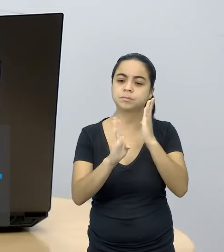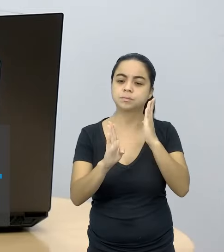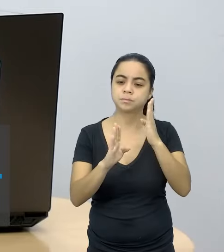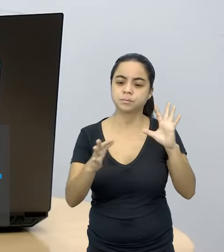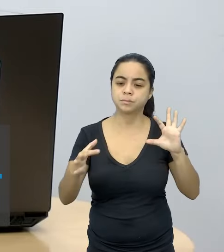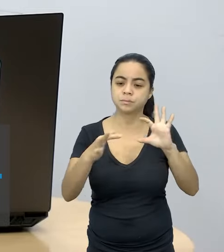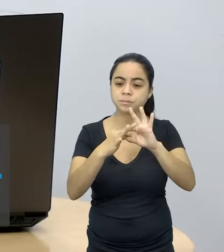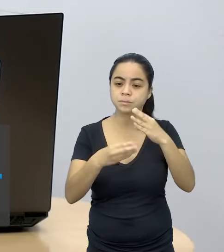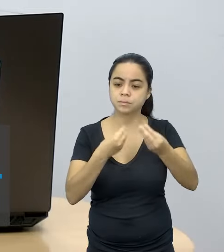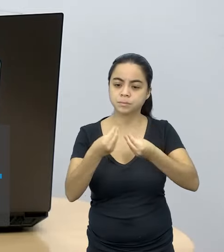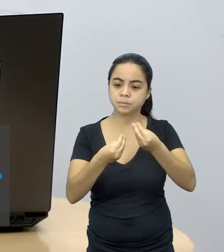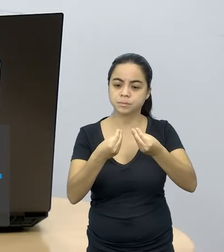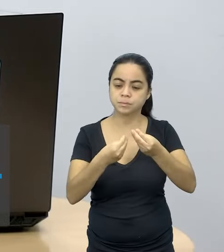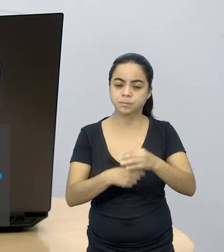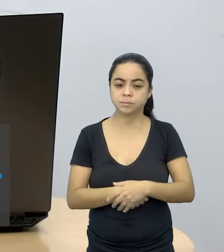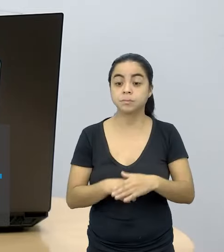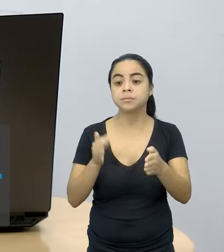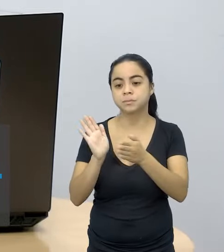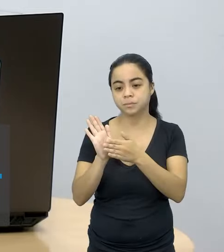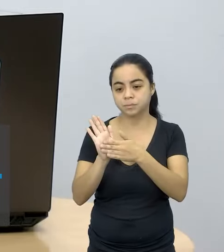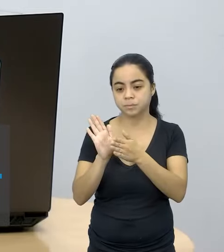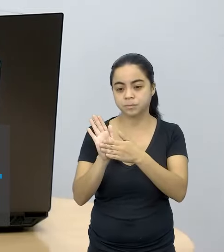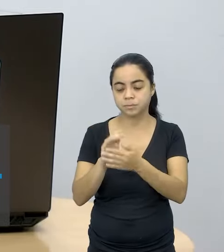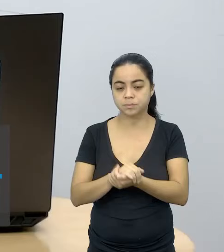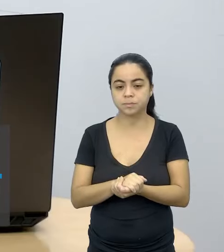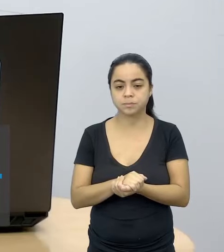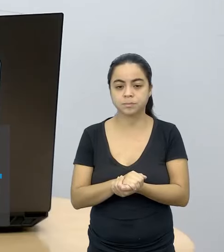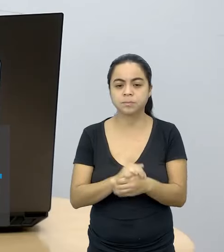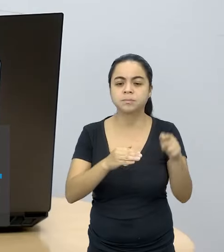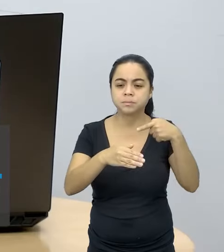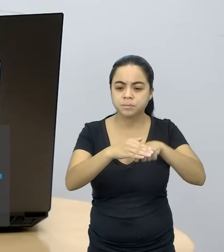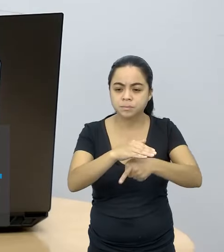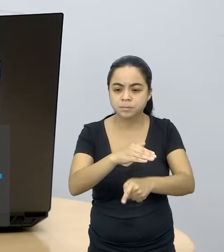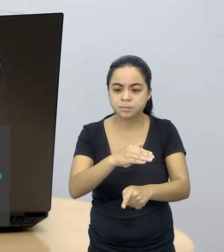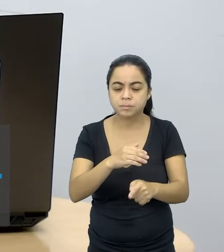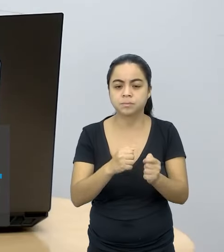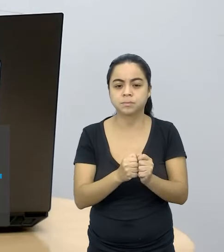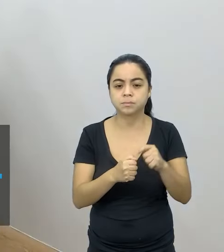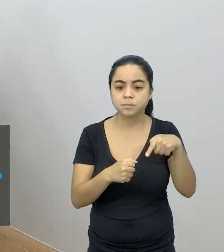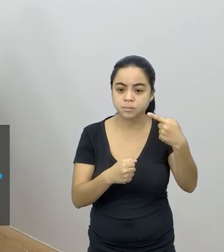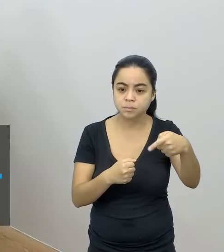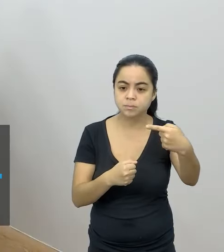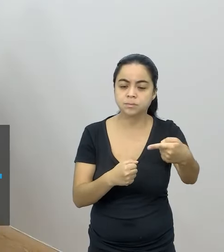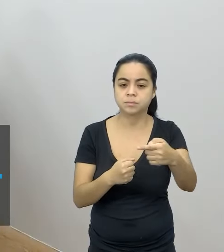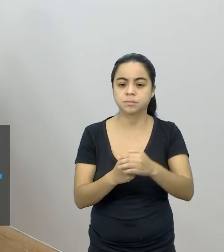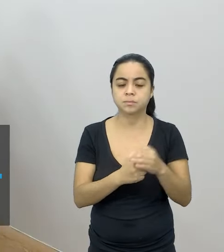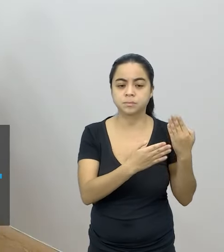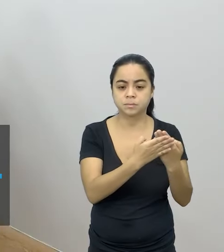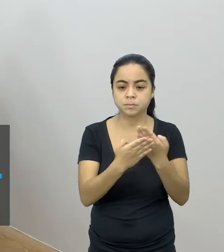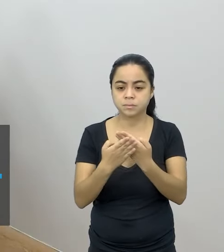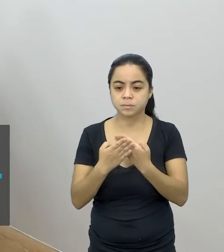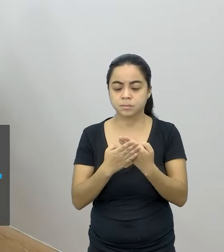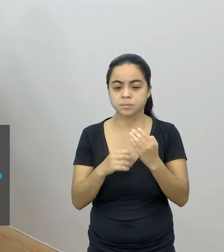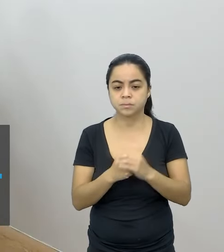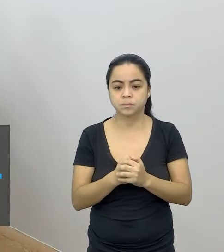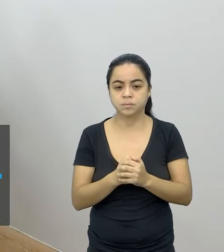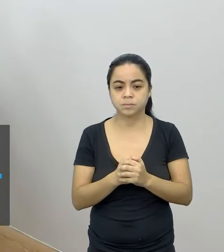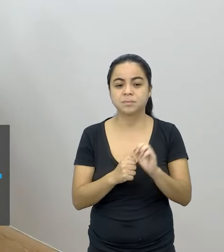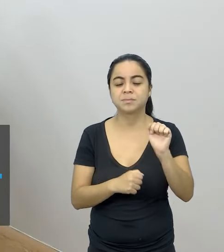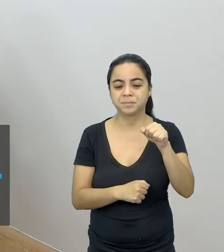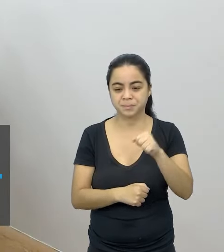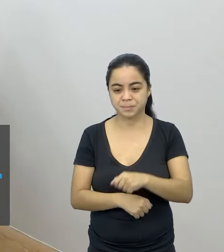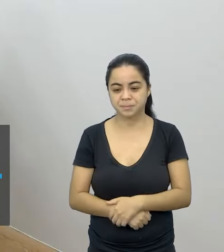ligação? Né? Essa é a nossa proposta. E a gente vai aprofundando nos próximos encontros, né? Os outros componentes. Já vamos dar um spoiler de novo, porque a gente é dessas?